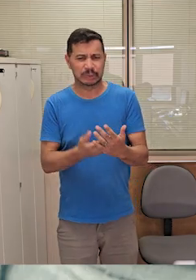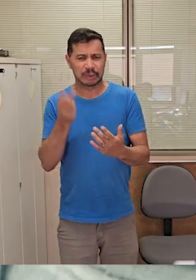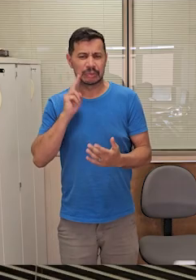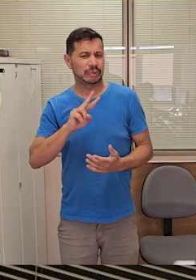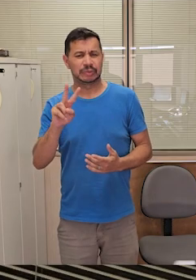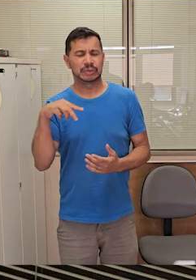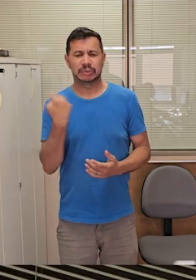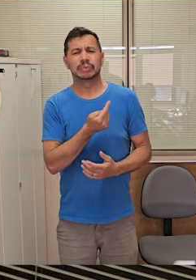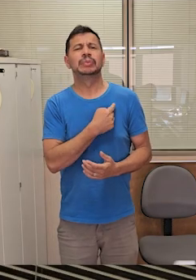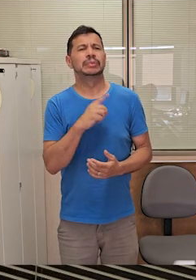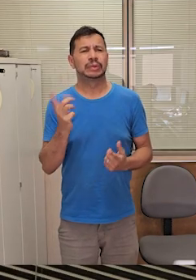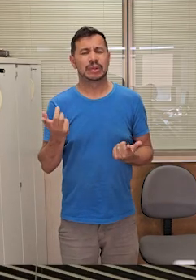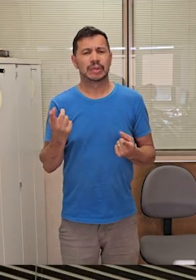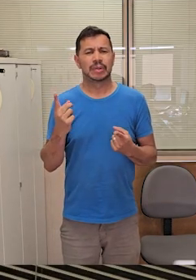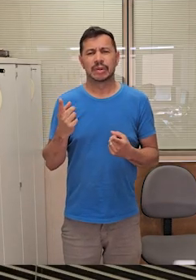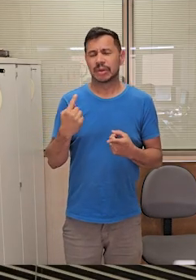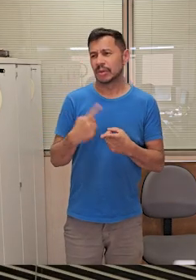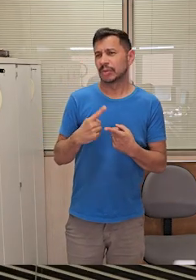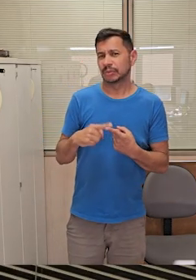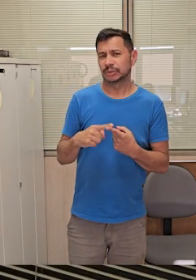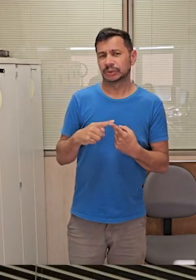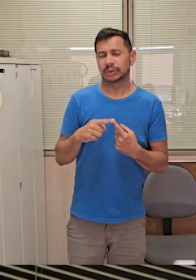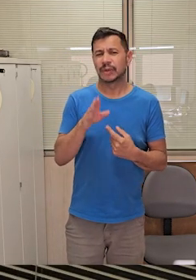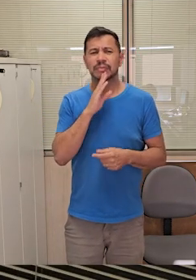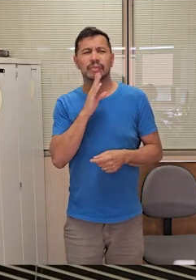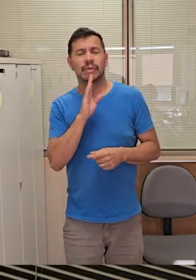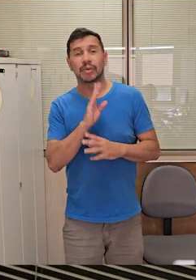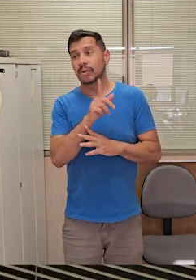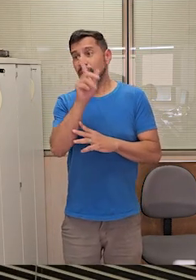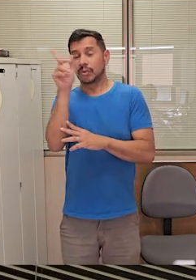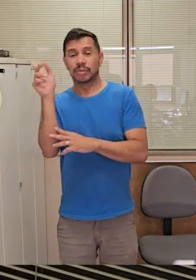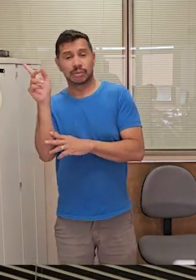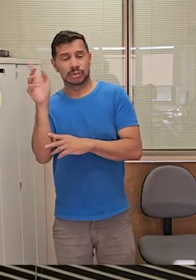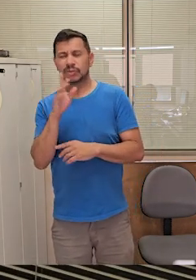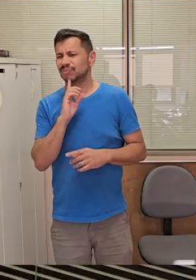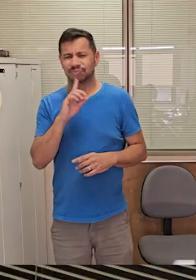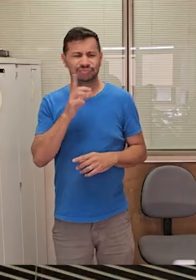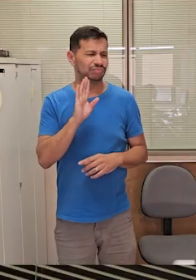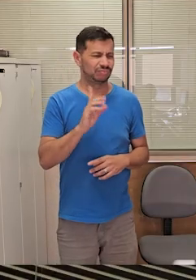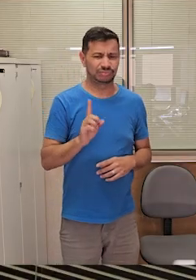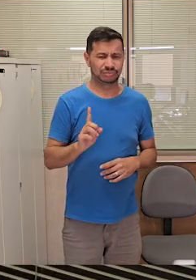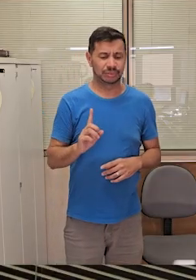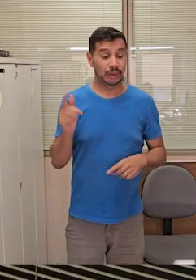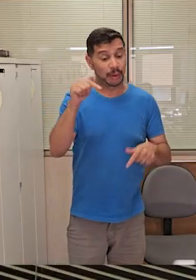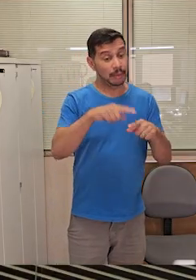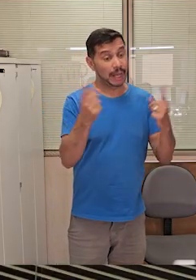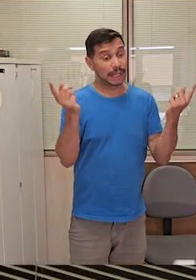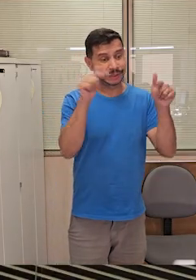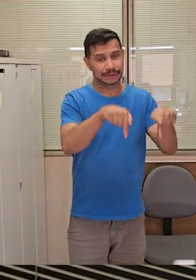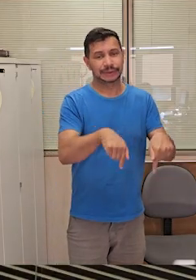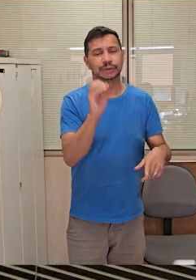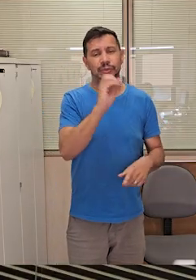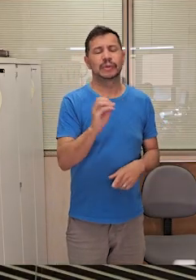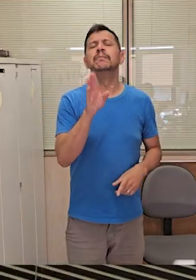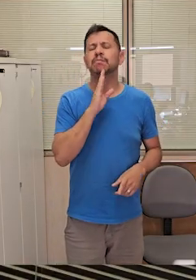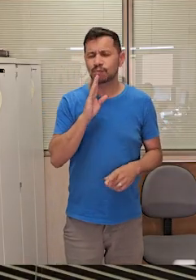não acreditavam na nossa vitória. Eu não acreditava porque nós éramos desconhecidos externamente. Só que na base a gente era muito conhecido